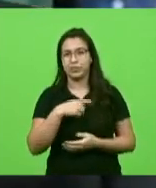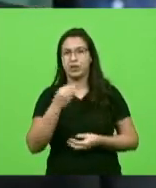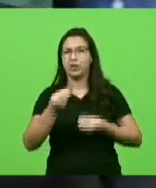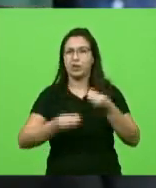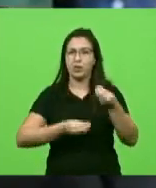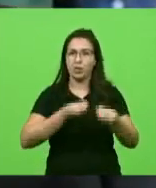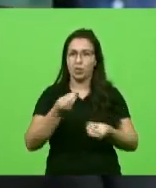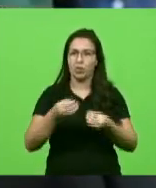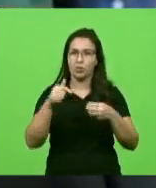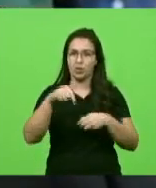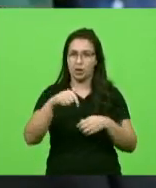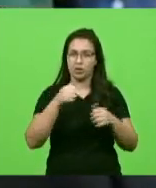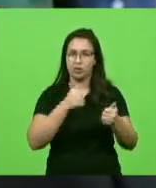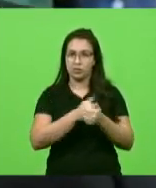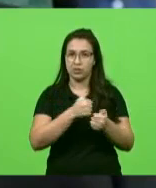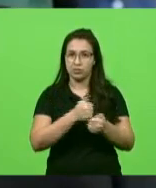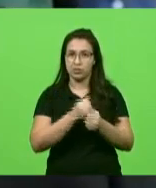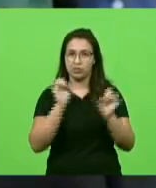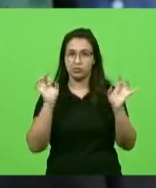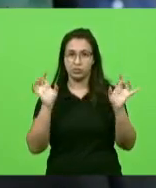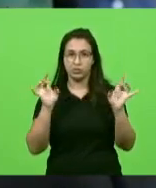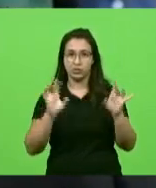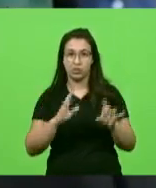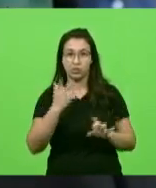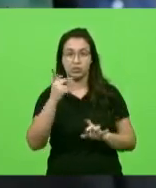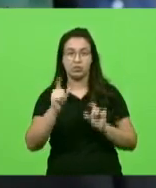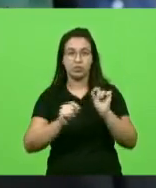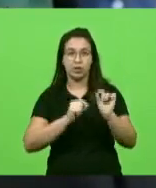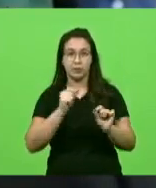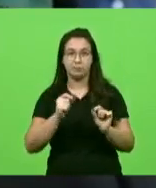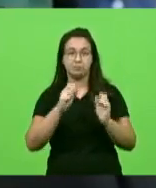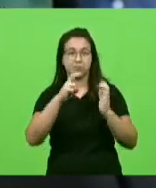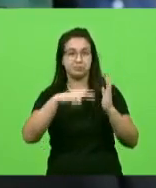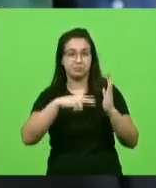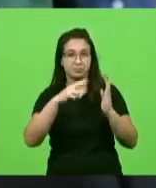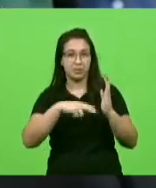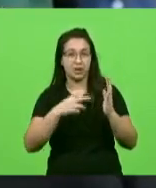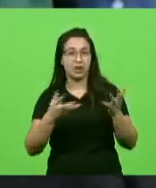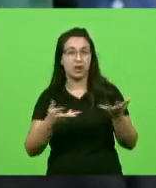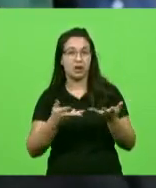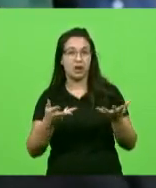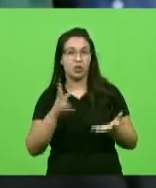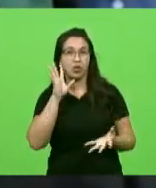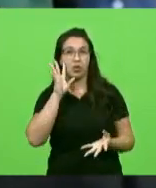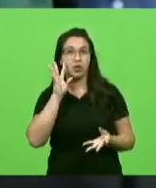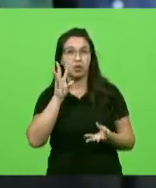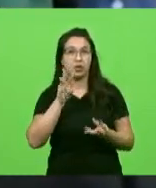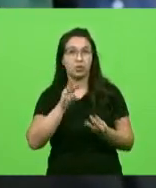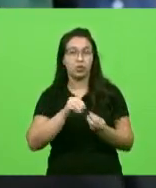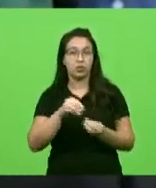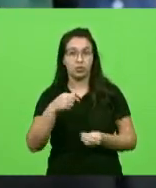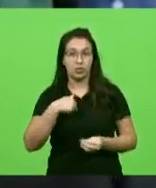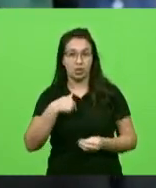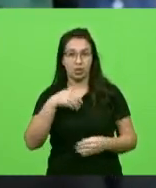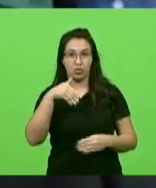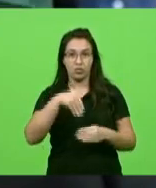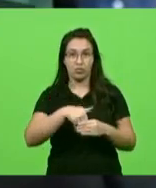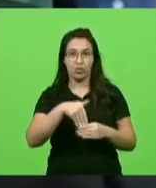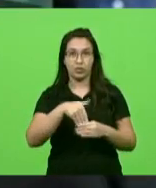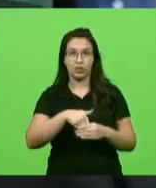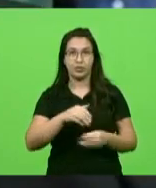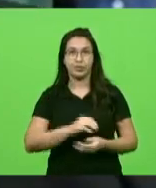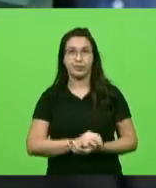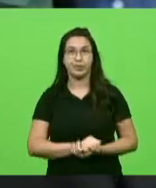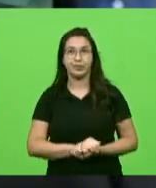por este tribunal especial do julgamento dito isso passo a ler de forma integral o meu gato